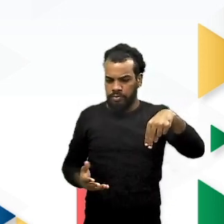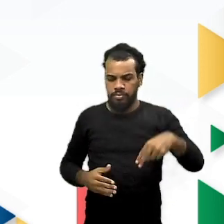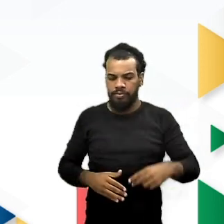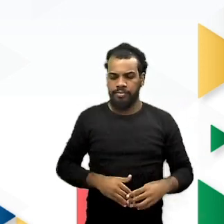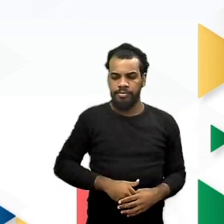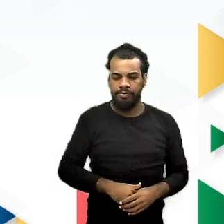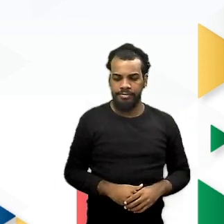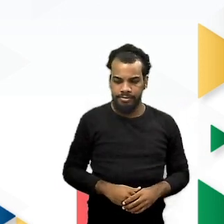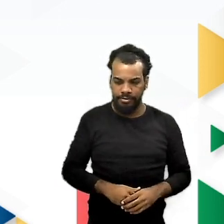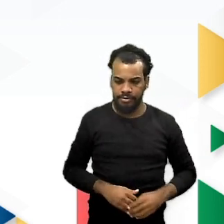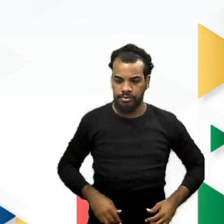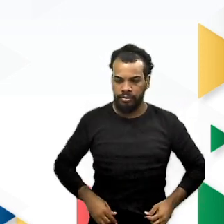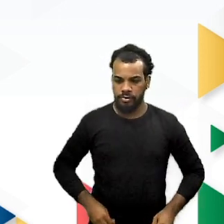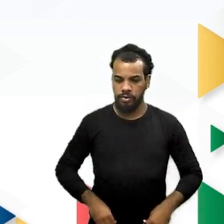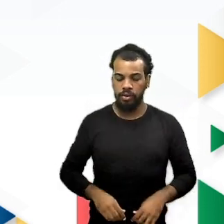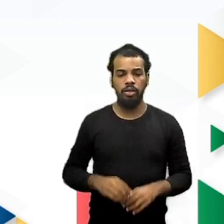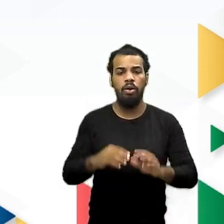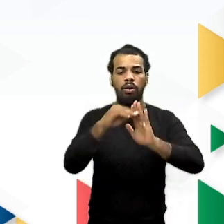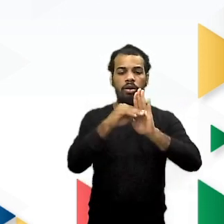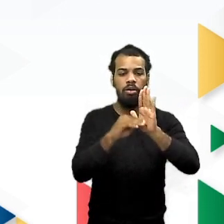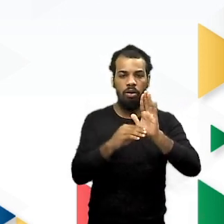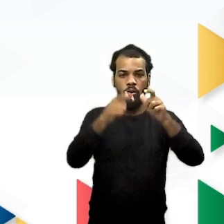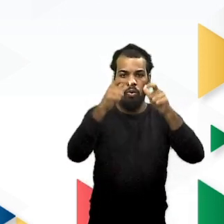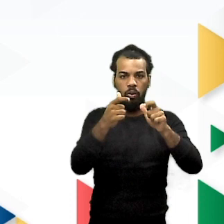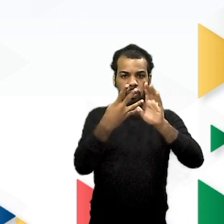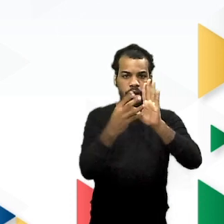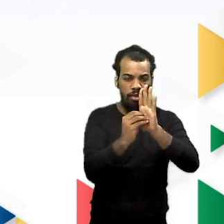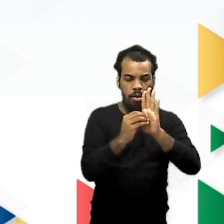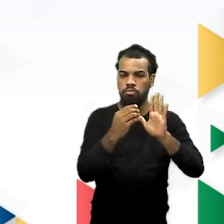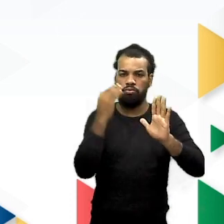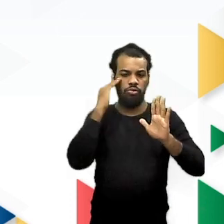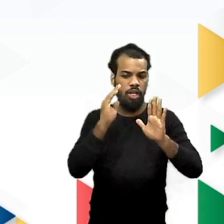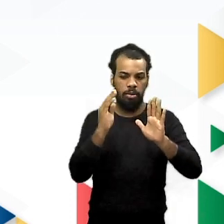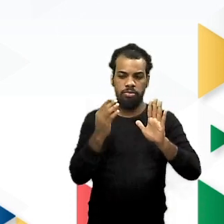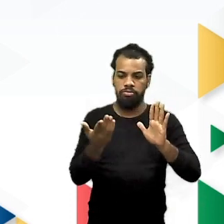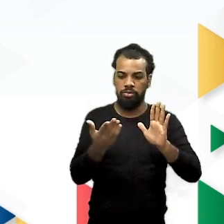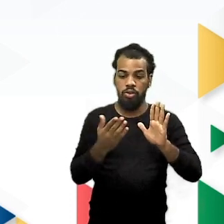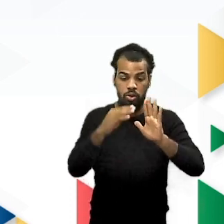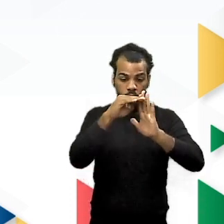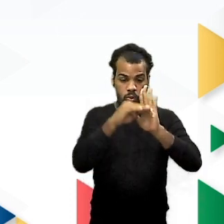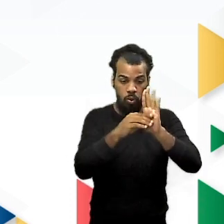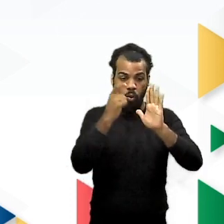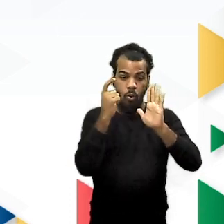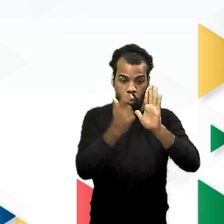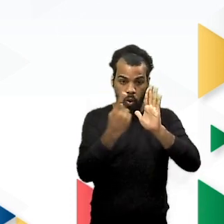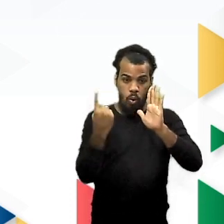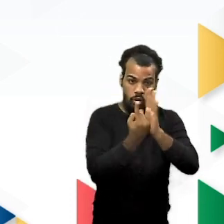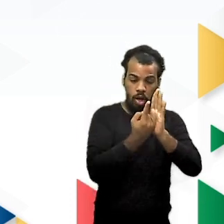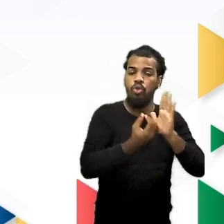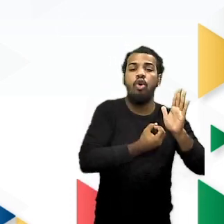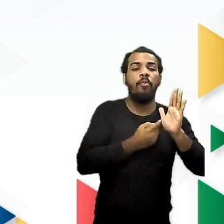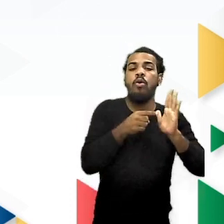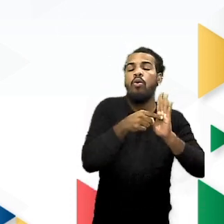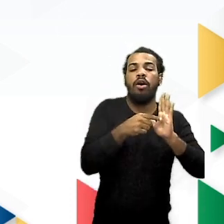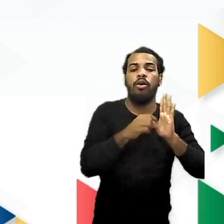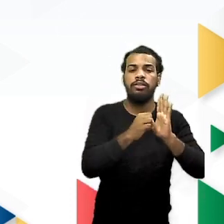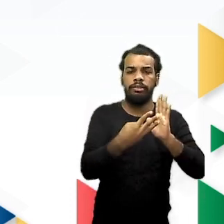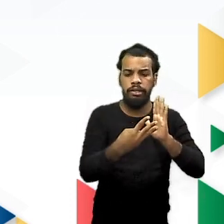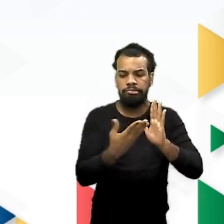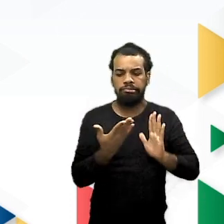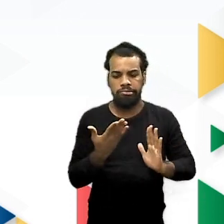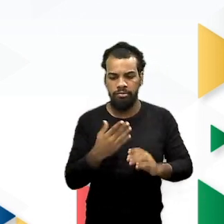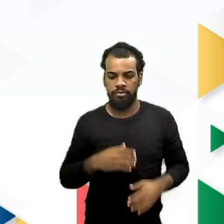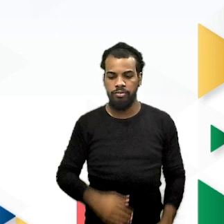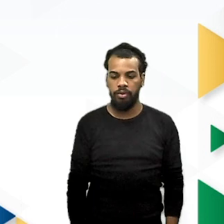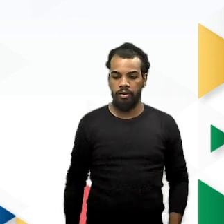não, e se for a 40ª, o número é 83. Vamos verificar, tá? Então, vamos substituir a N por 83.